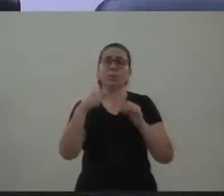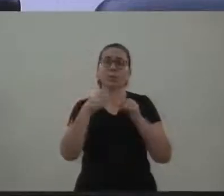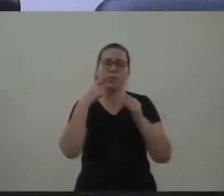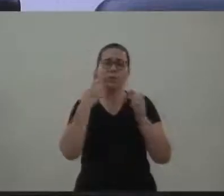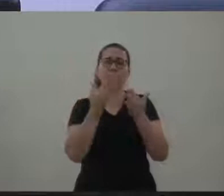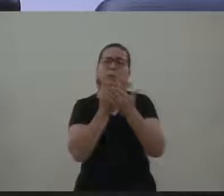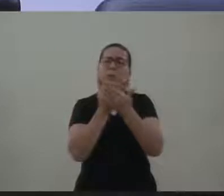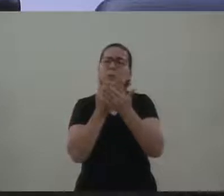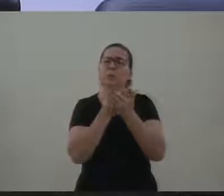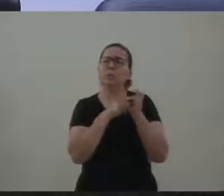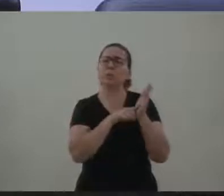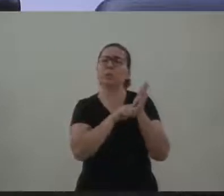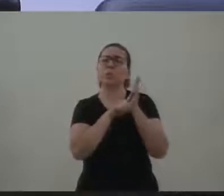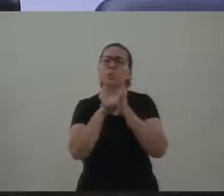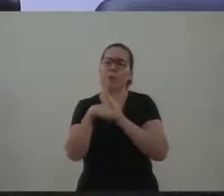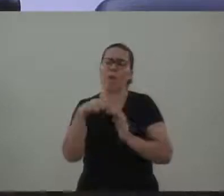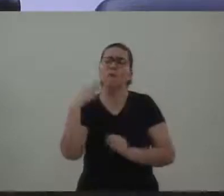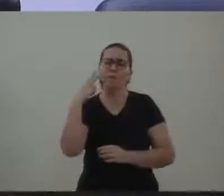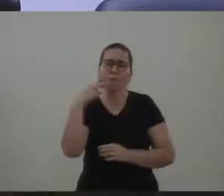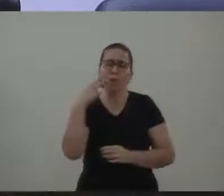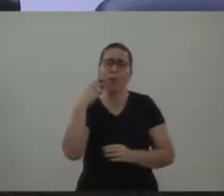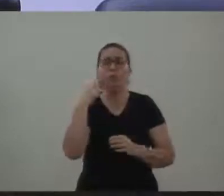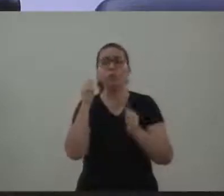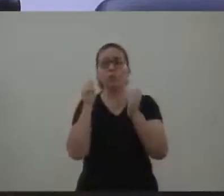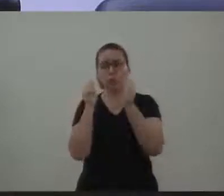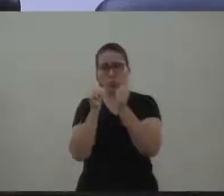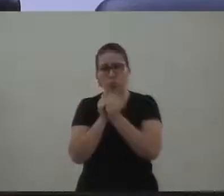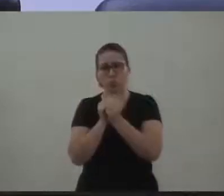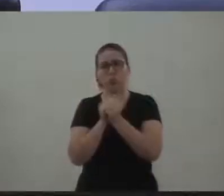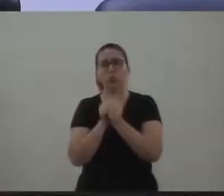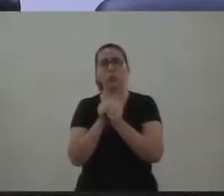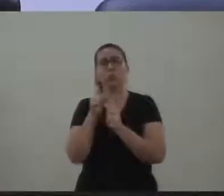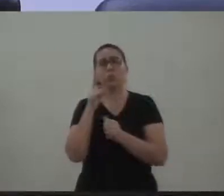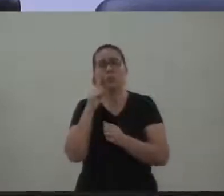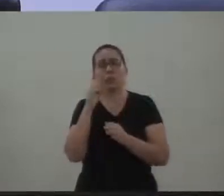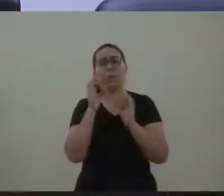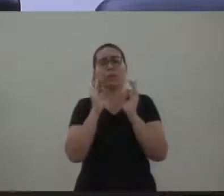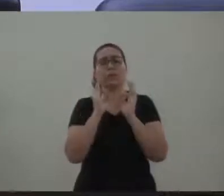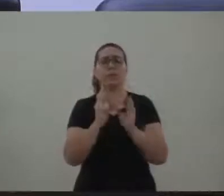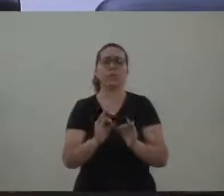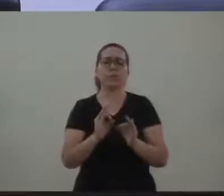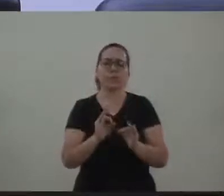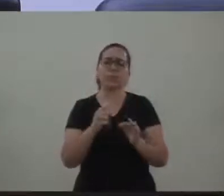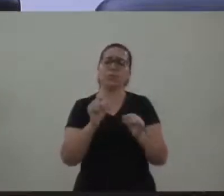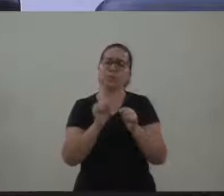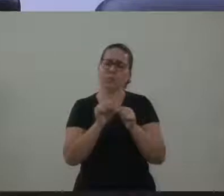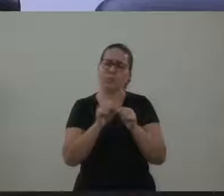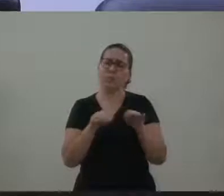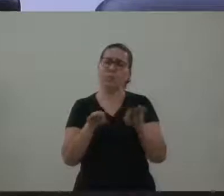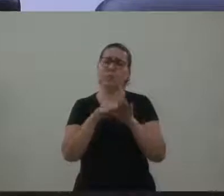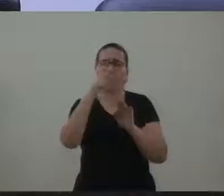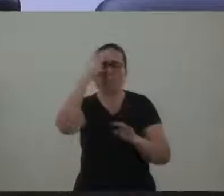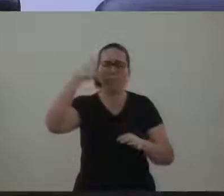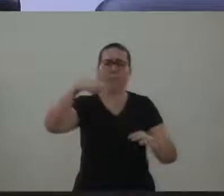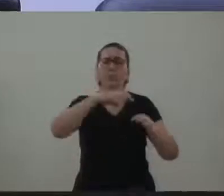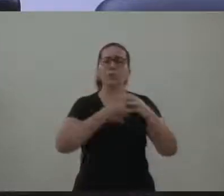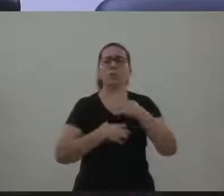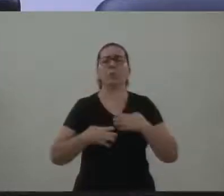estudo e que a Câmara possa acompanhar, para que tenha algo de fato coerente com os anseios